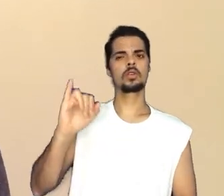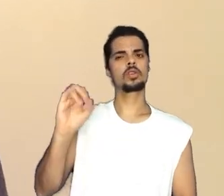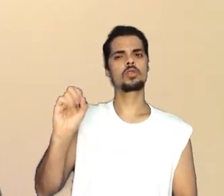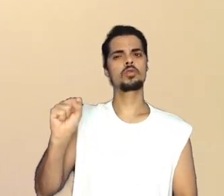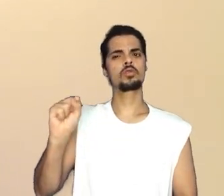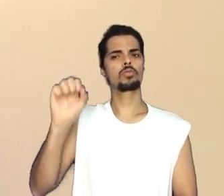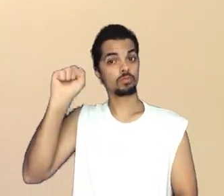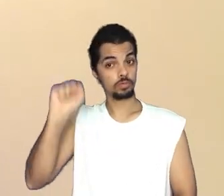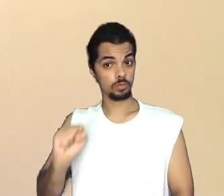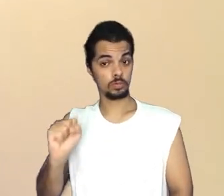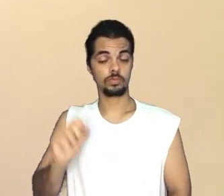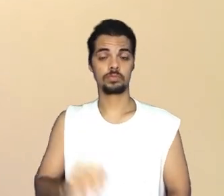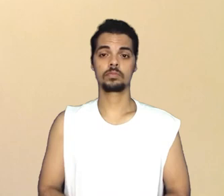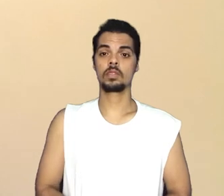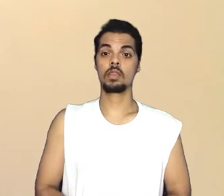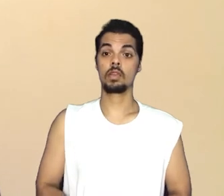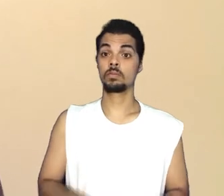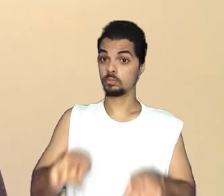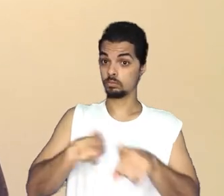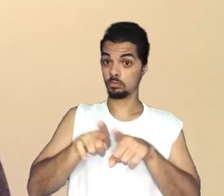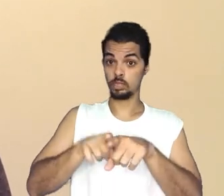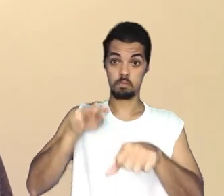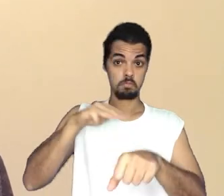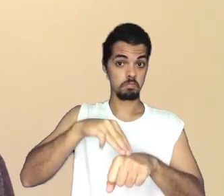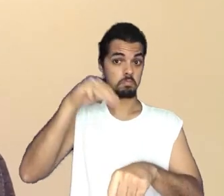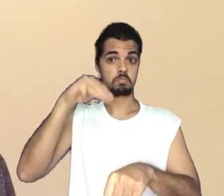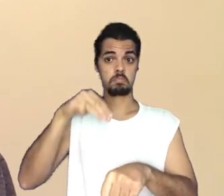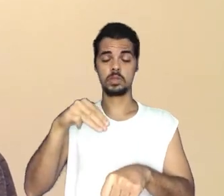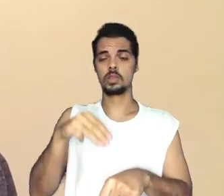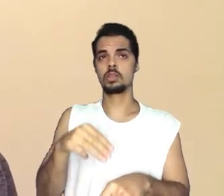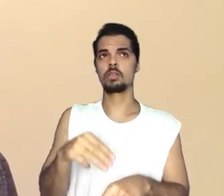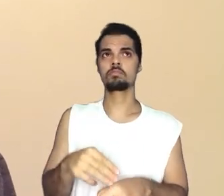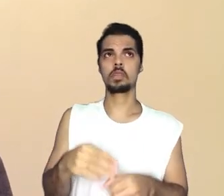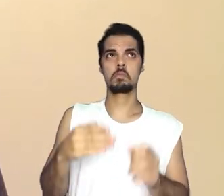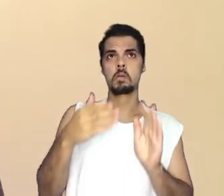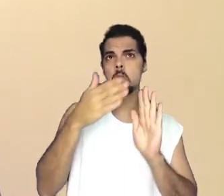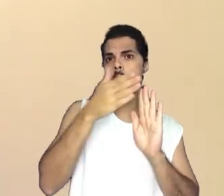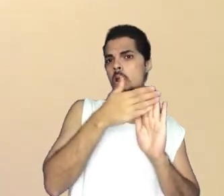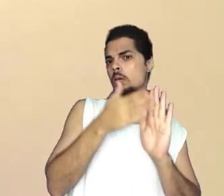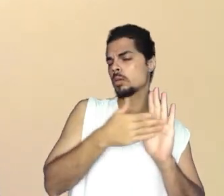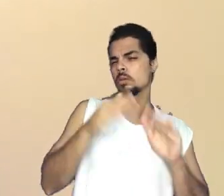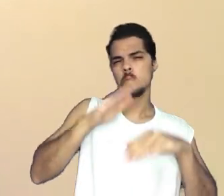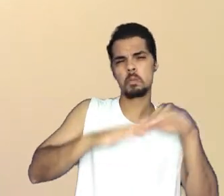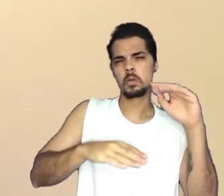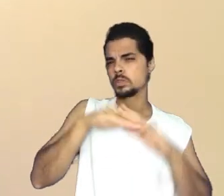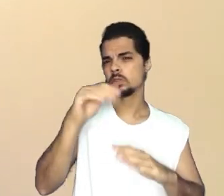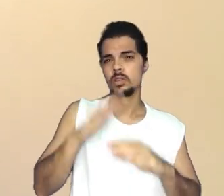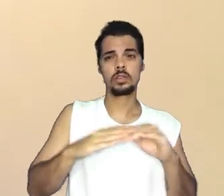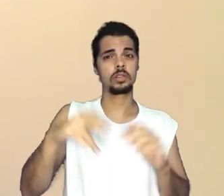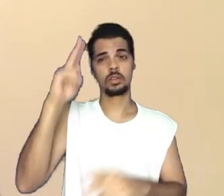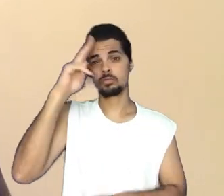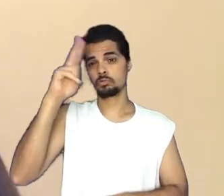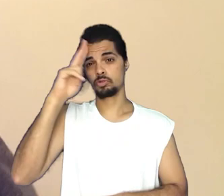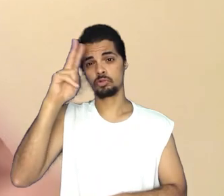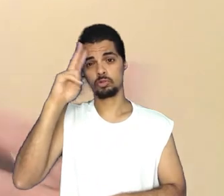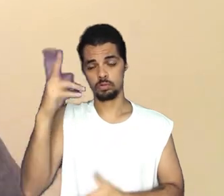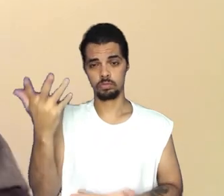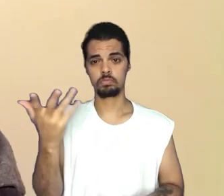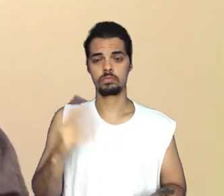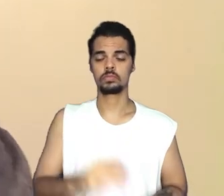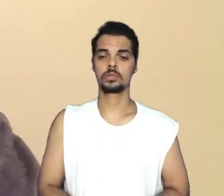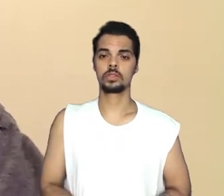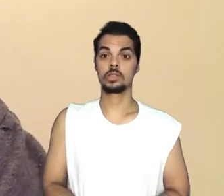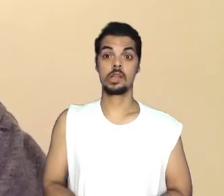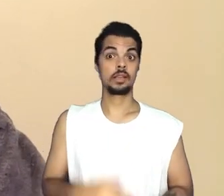Sul. Sou mestranda do mestrado profissional em ensino de história, prof. História, e hoje eu fui convidada para falar um